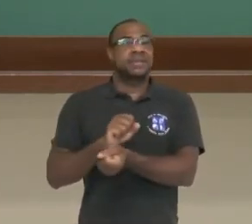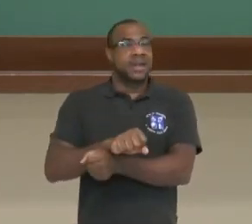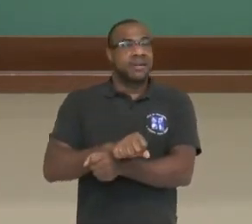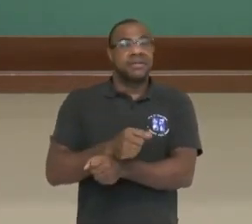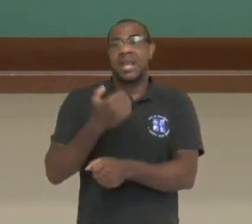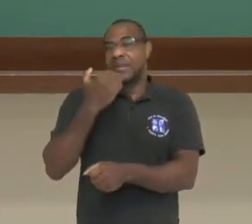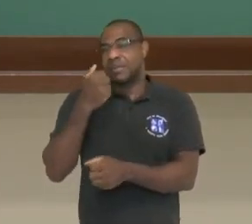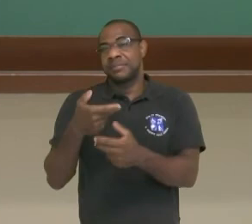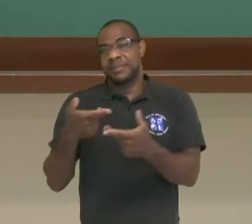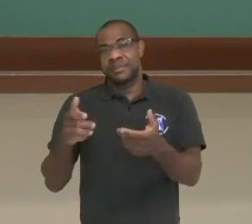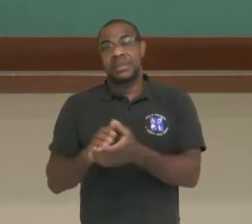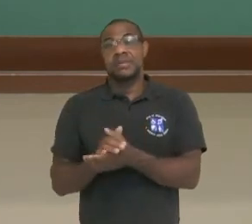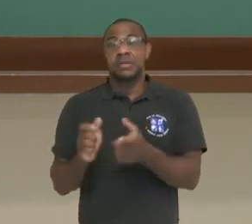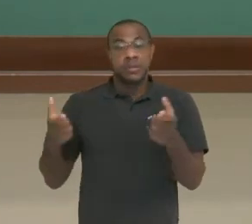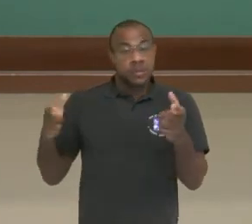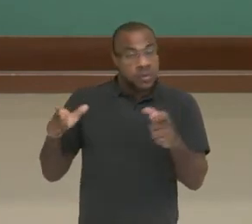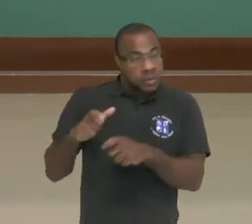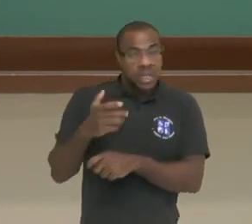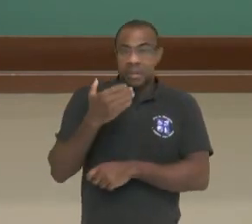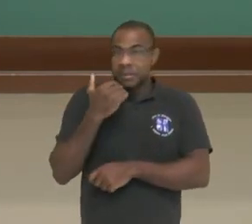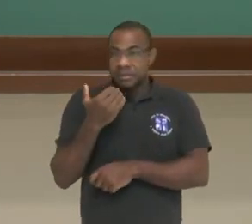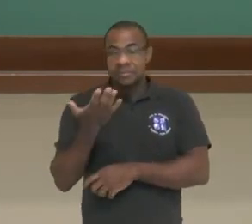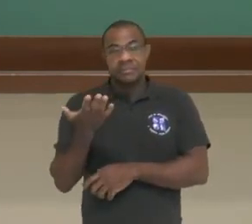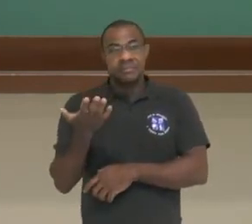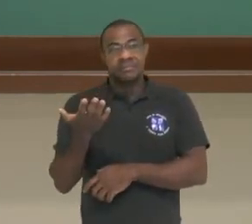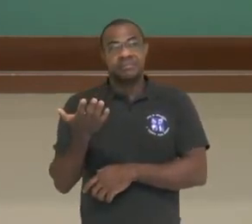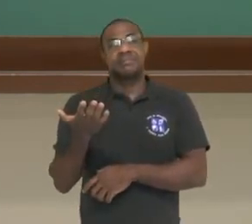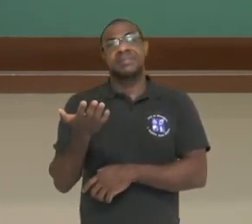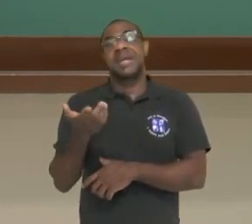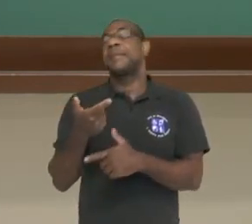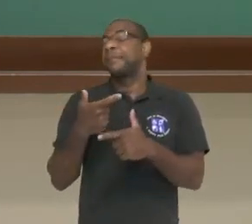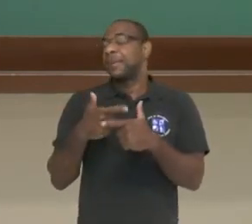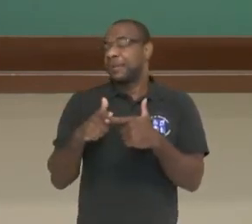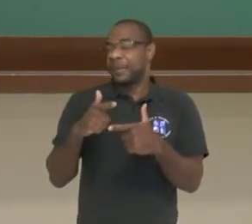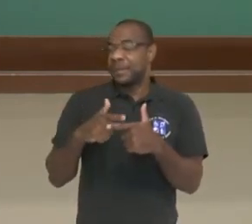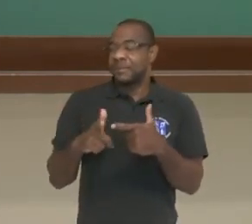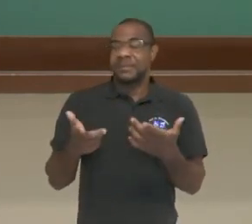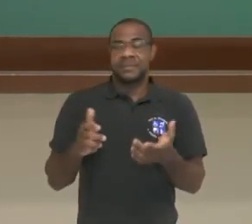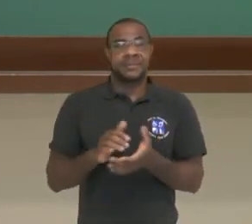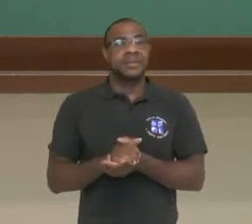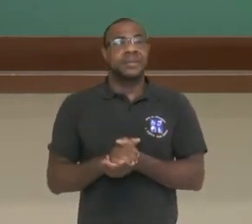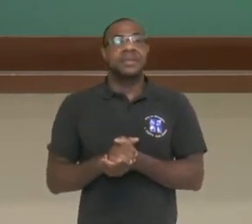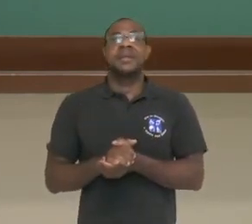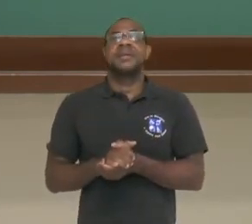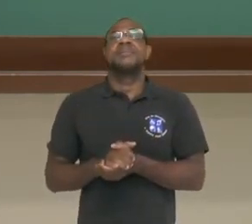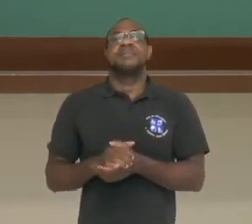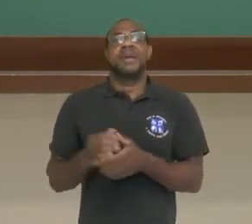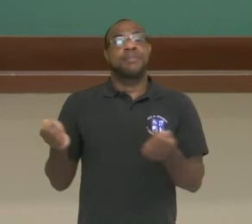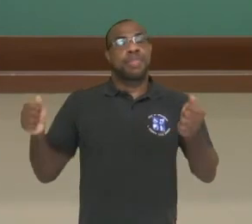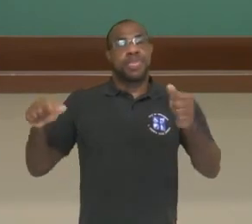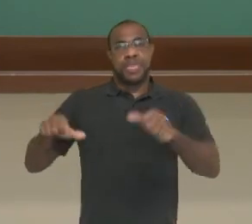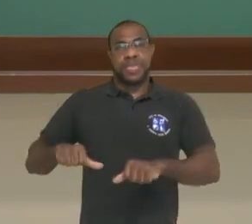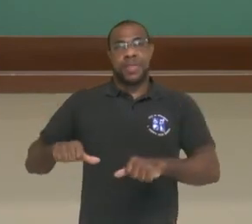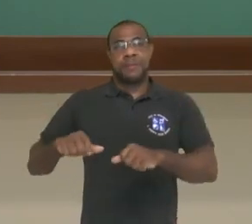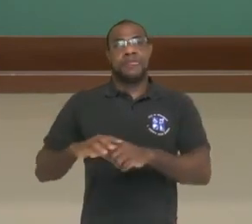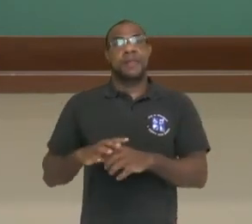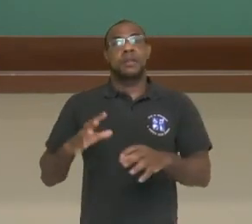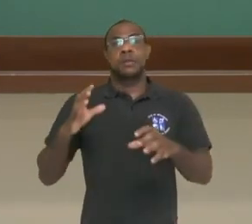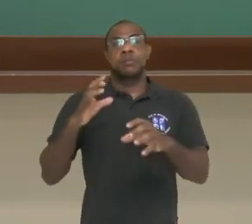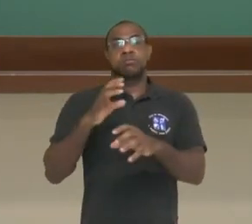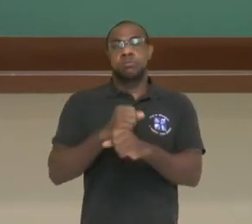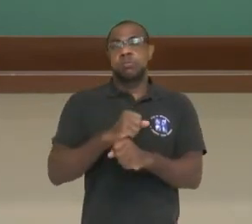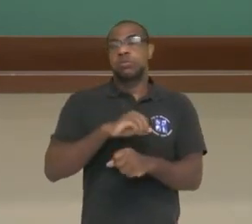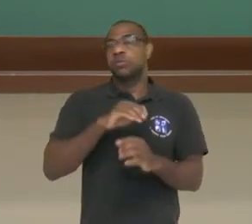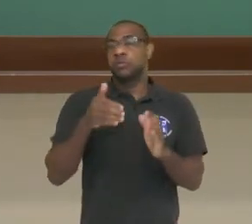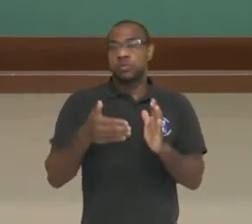alimentação. Diminuir a alimentação é caos, é trazer um colapso. Aí,